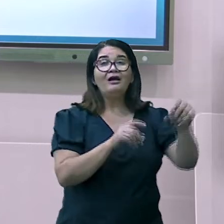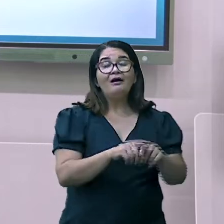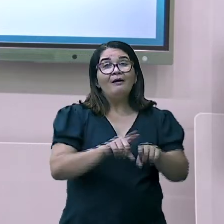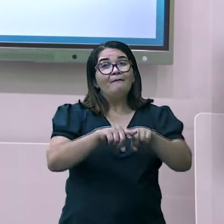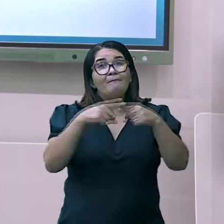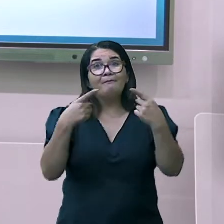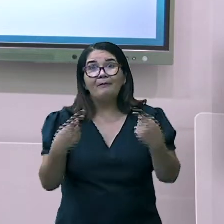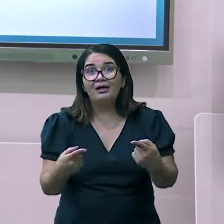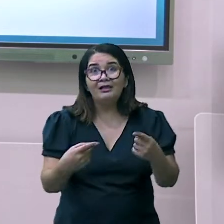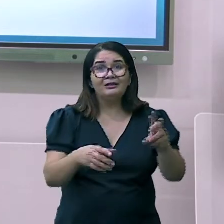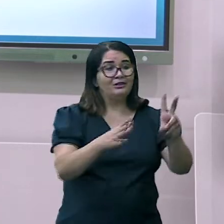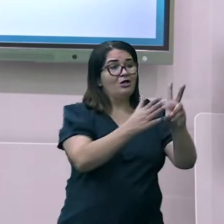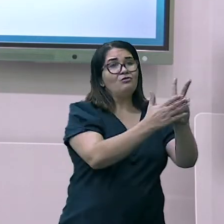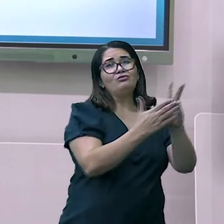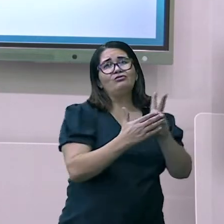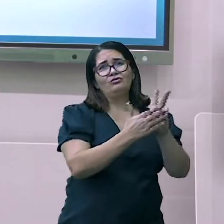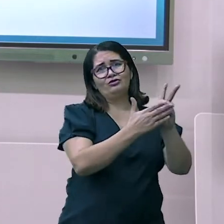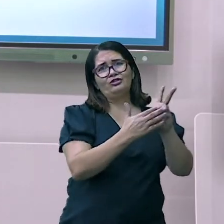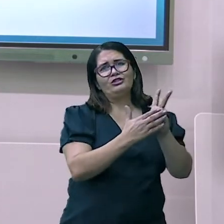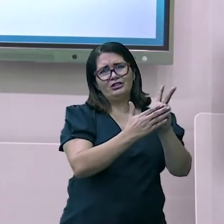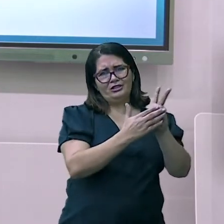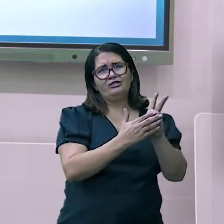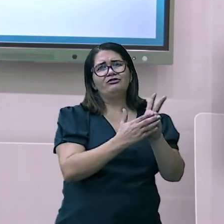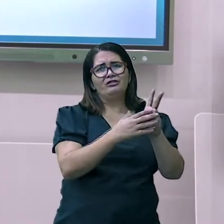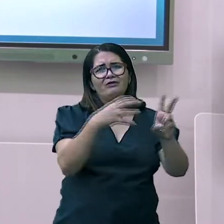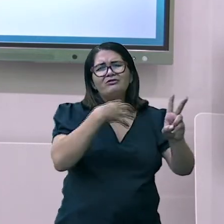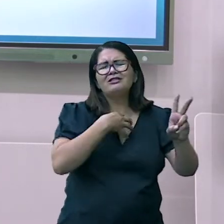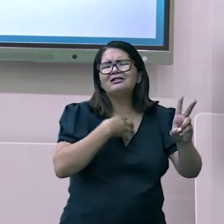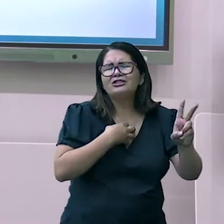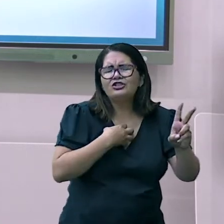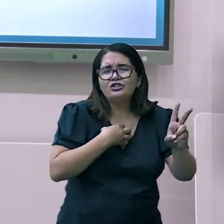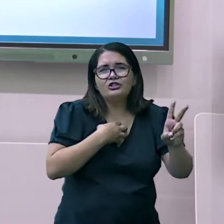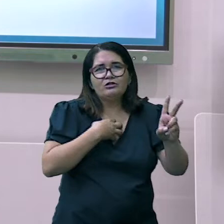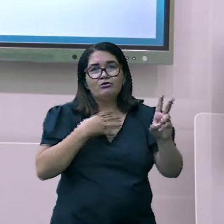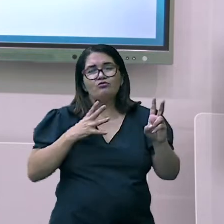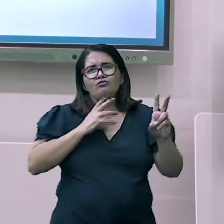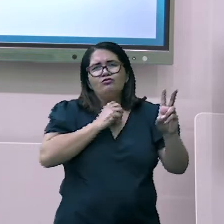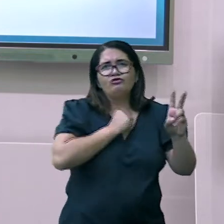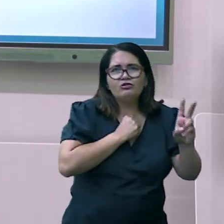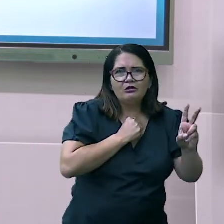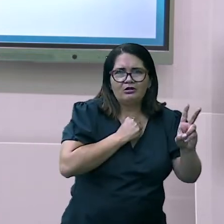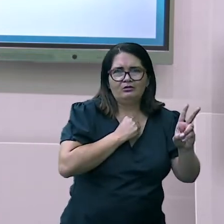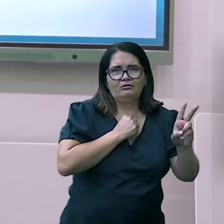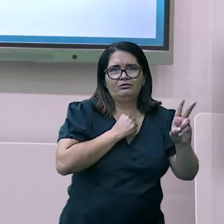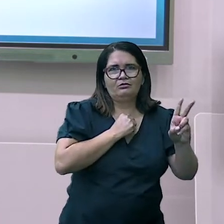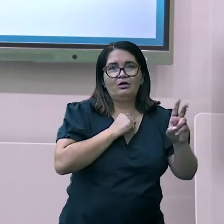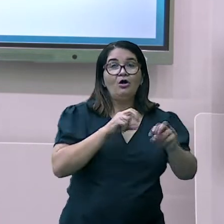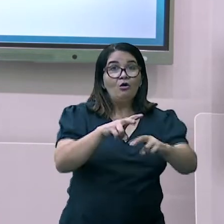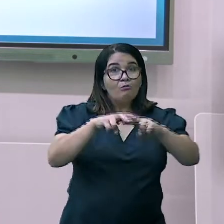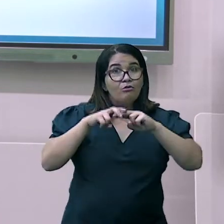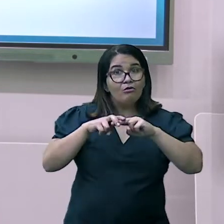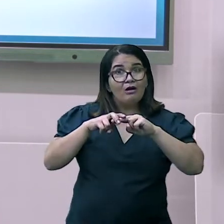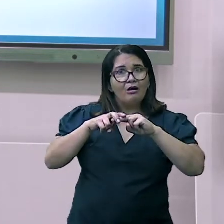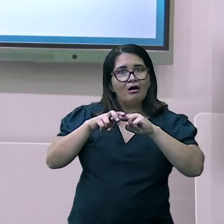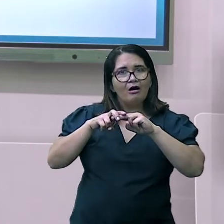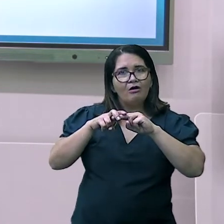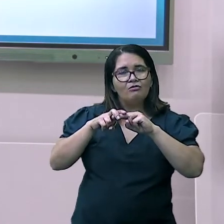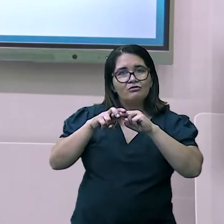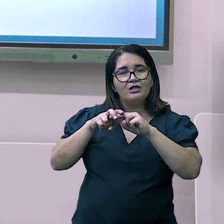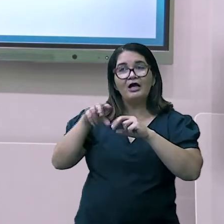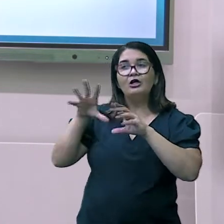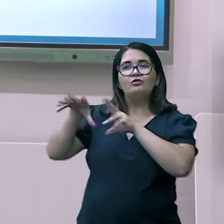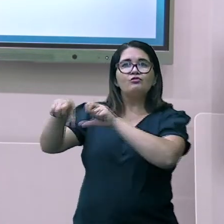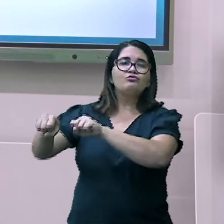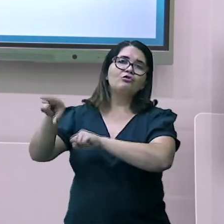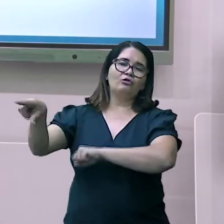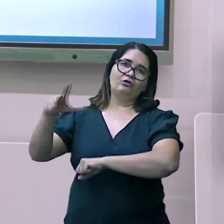que, mesmo assim, eles foram chegando cada vez mais. Então, o que obrigou os